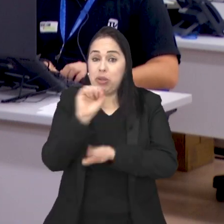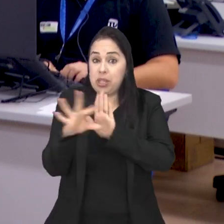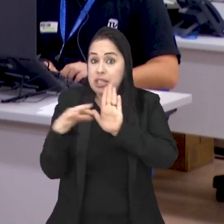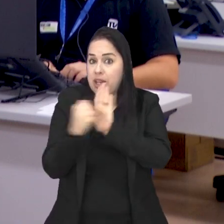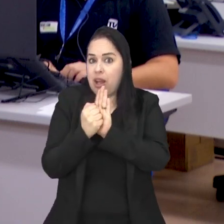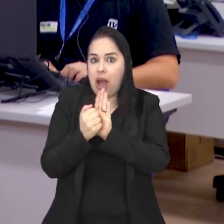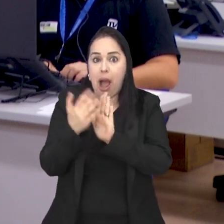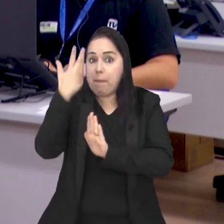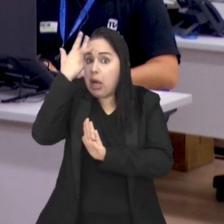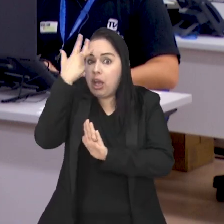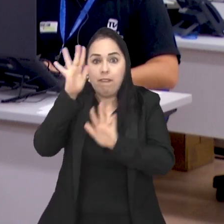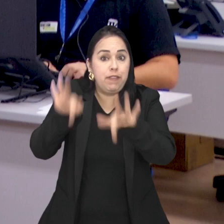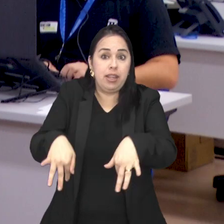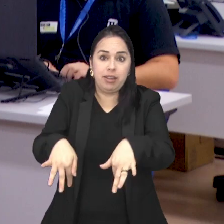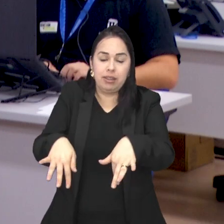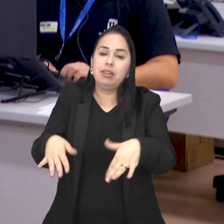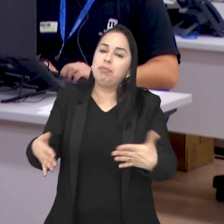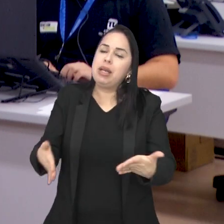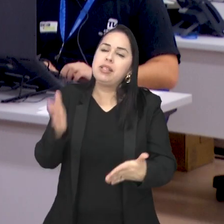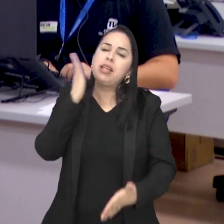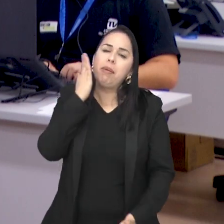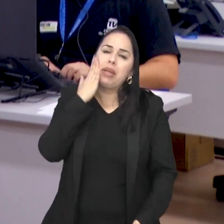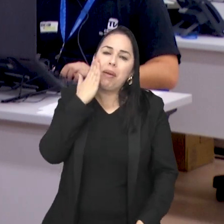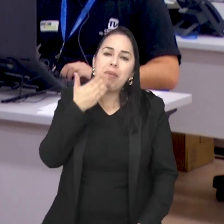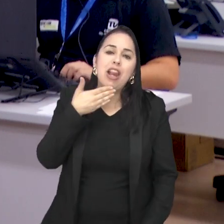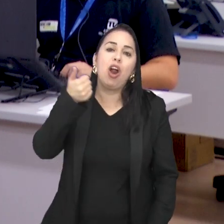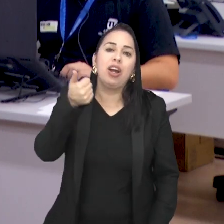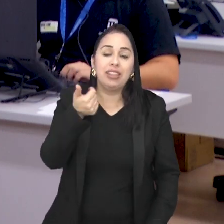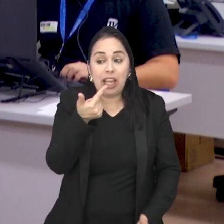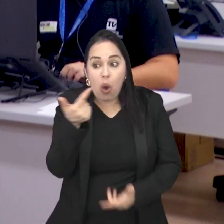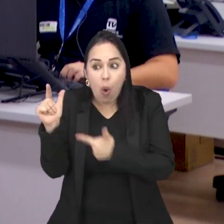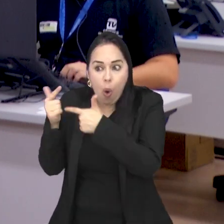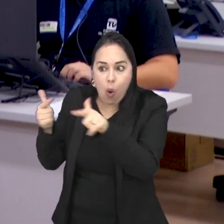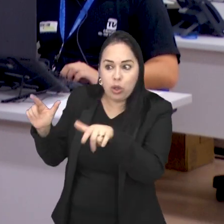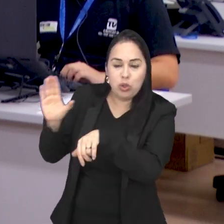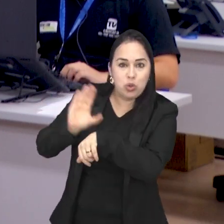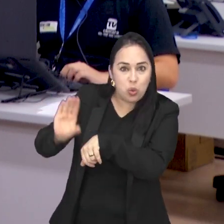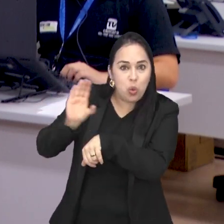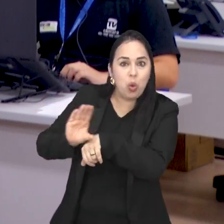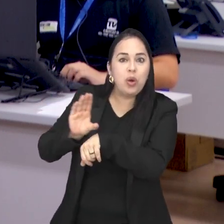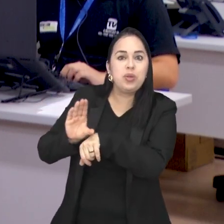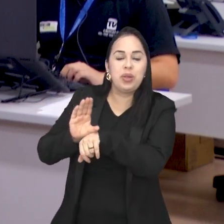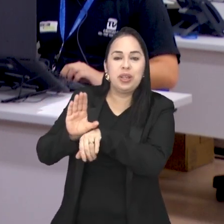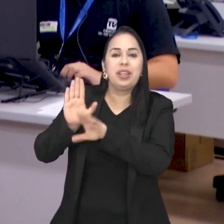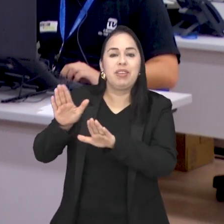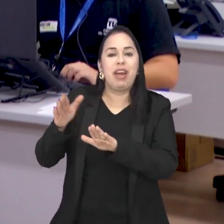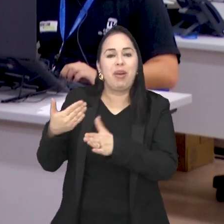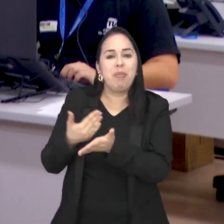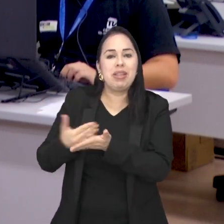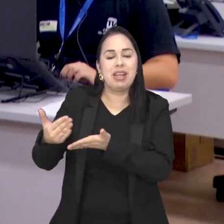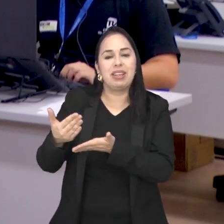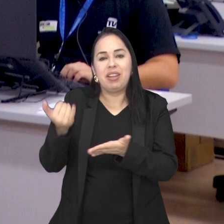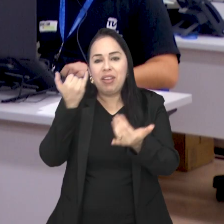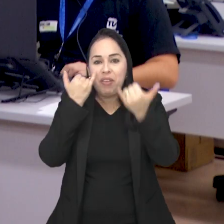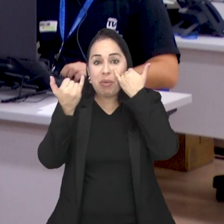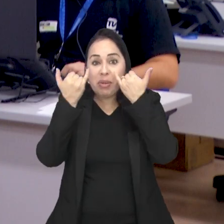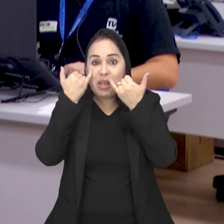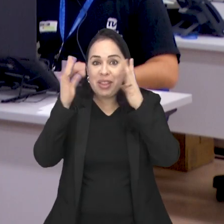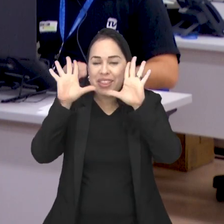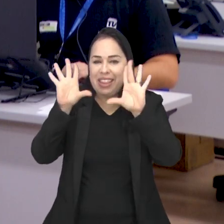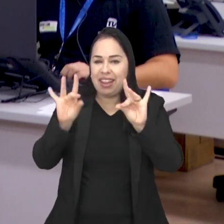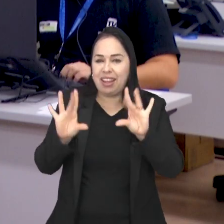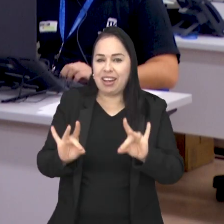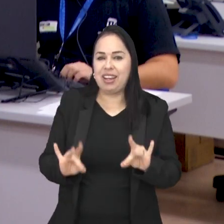inscrição termina amanhã. Mas sabe o que é melhor? Já tem outros cursos com inscrições programadas. Quem traz todos os detalhes